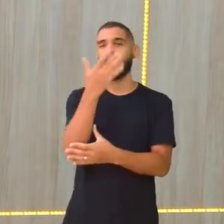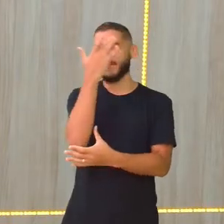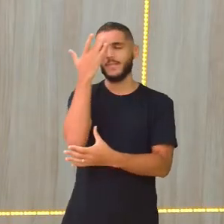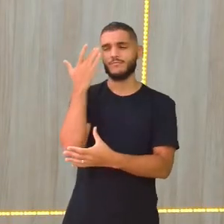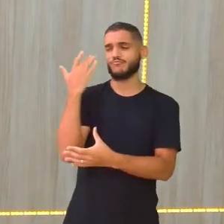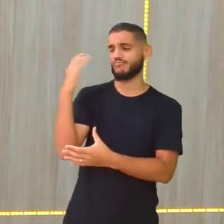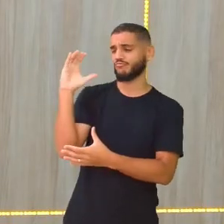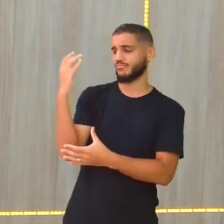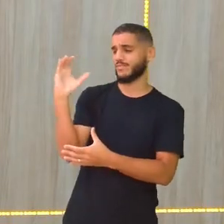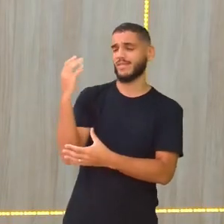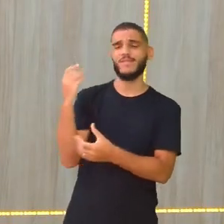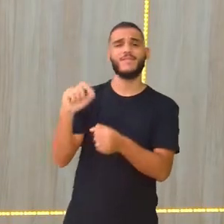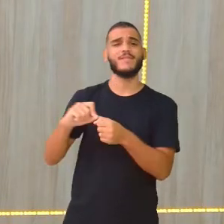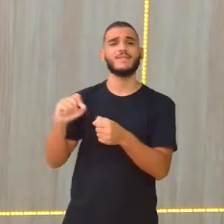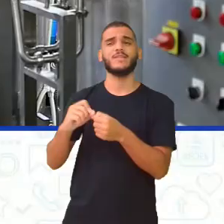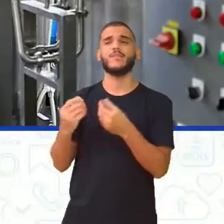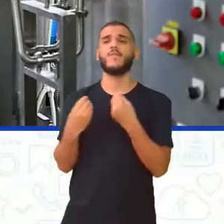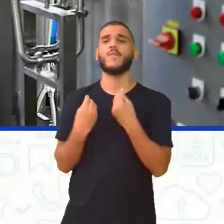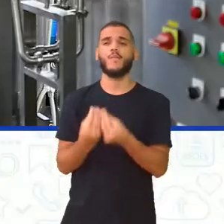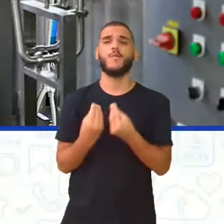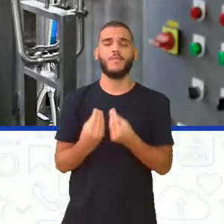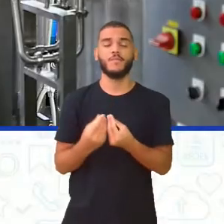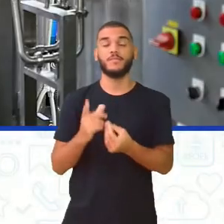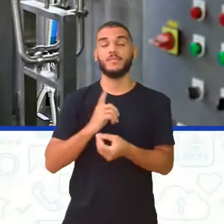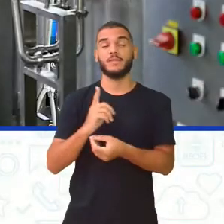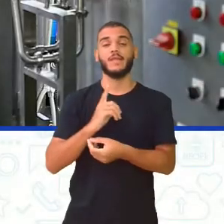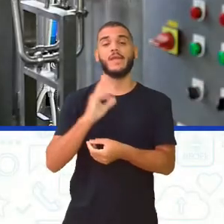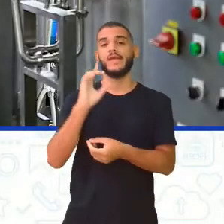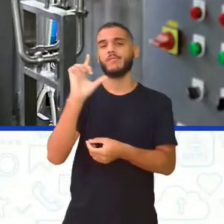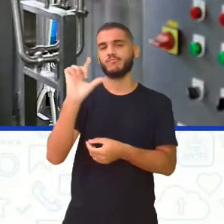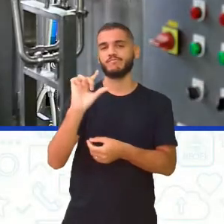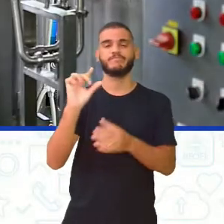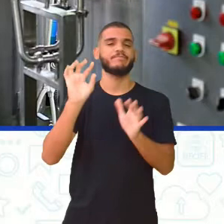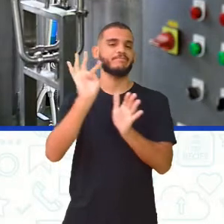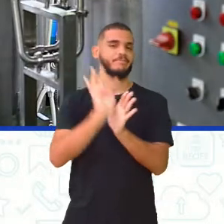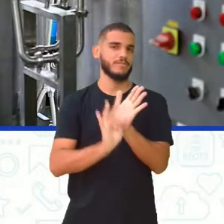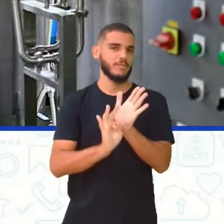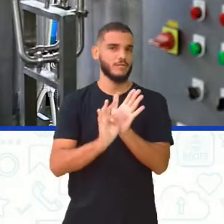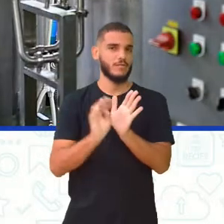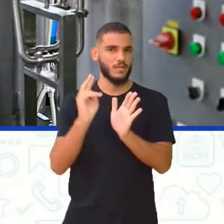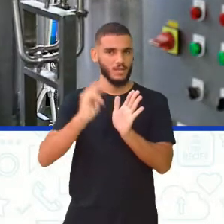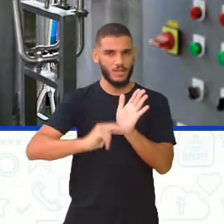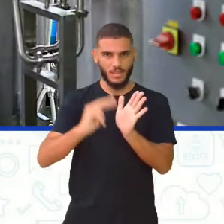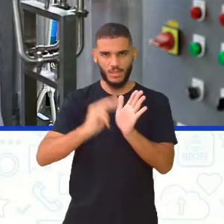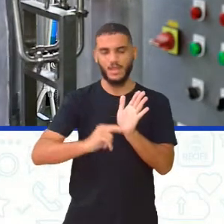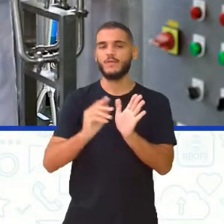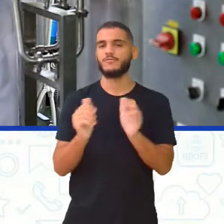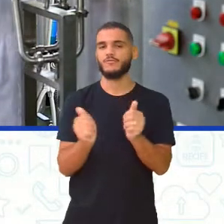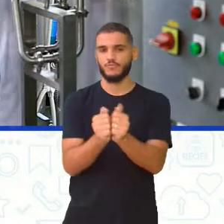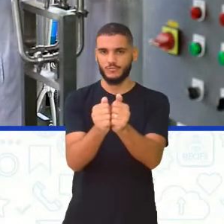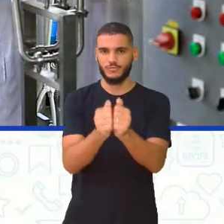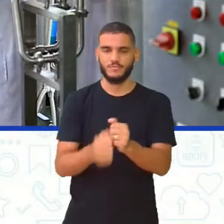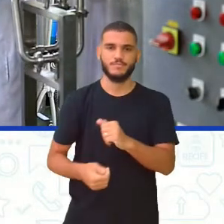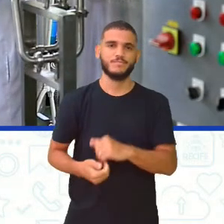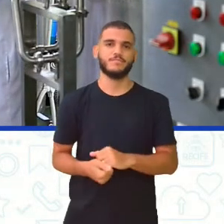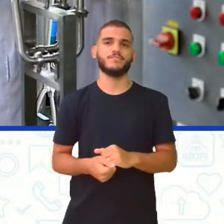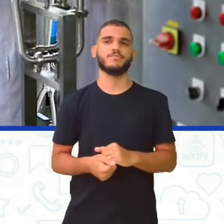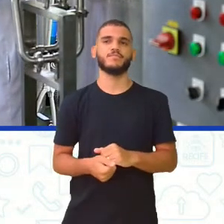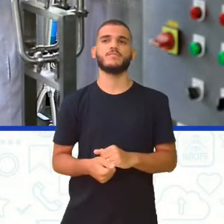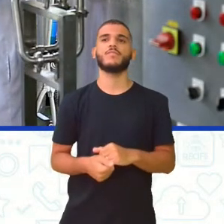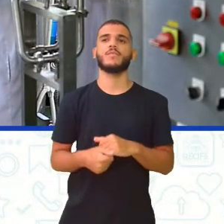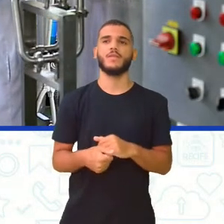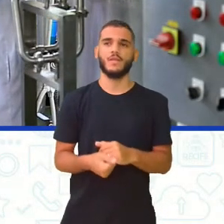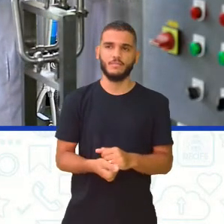estão fazendo? Então, aí na tela tem um pequeno texto que vocês vão ler comigo. Vamos lá? Vamos juntos?